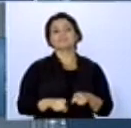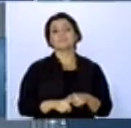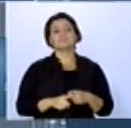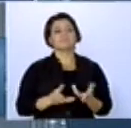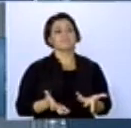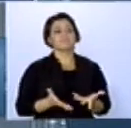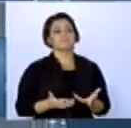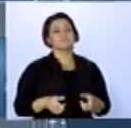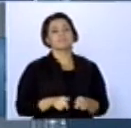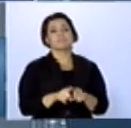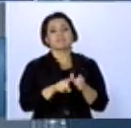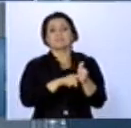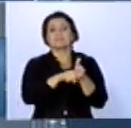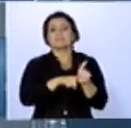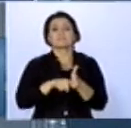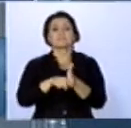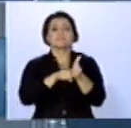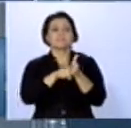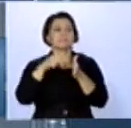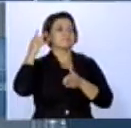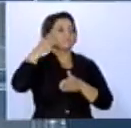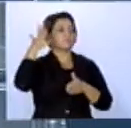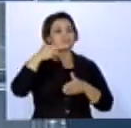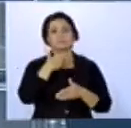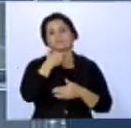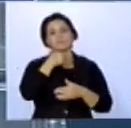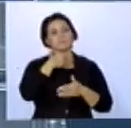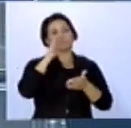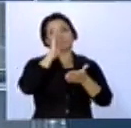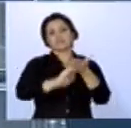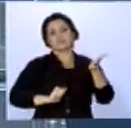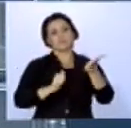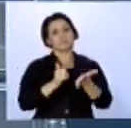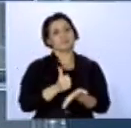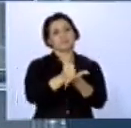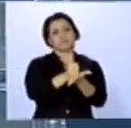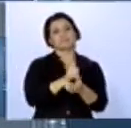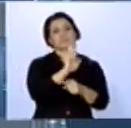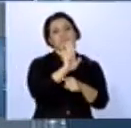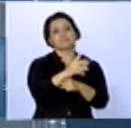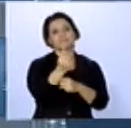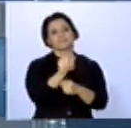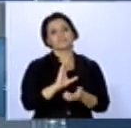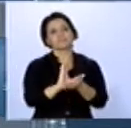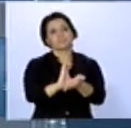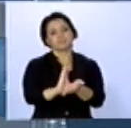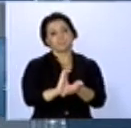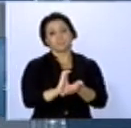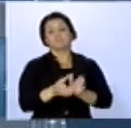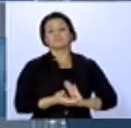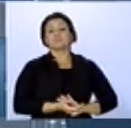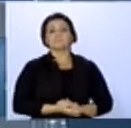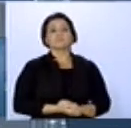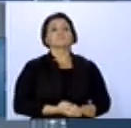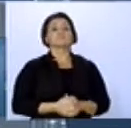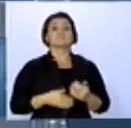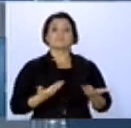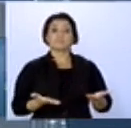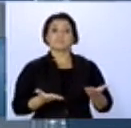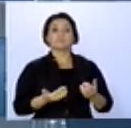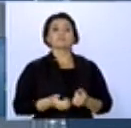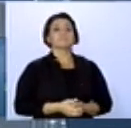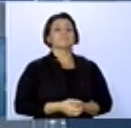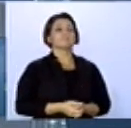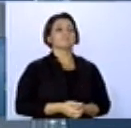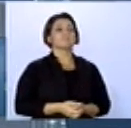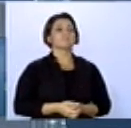na Ciência Política não poderia retirar esse tipo de contribuição como se fosse um tipo de intervenção pois bem para